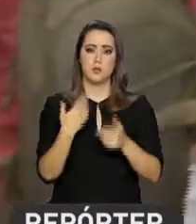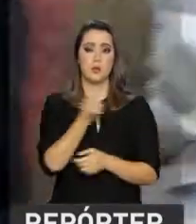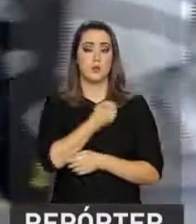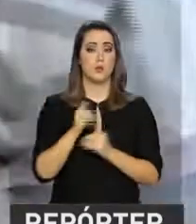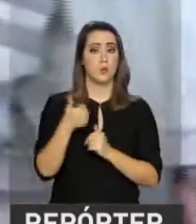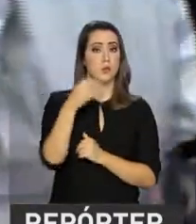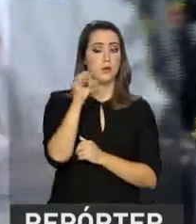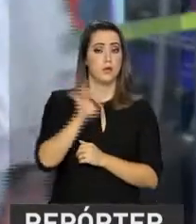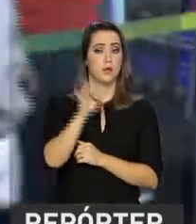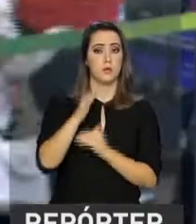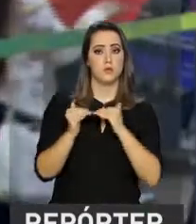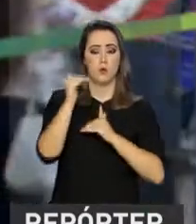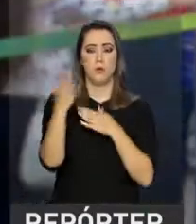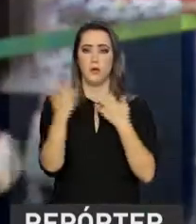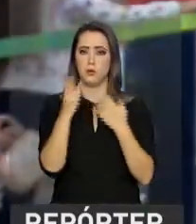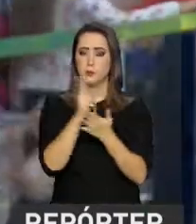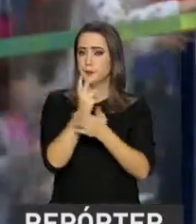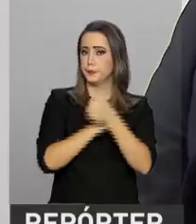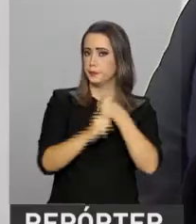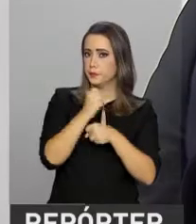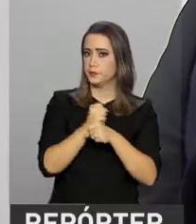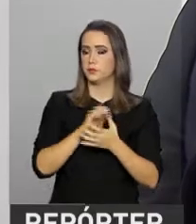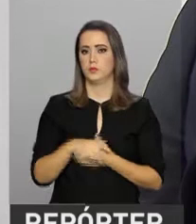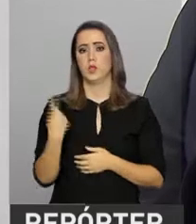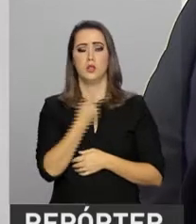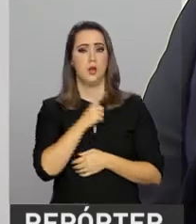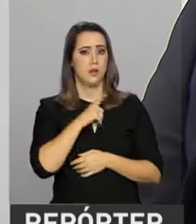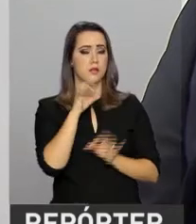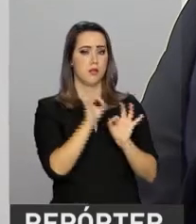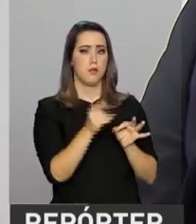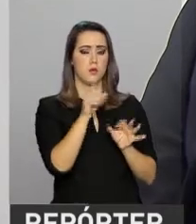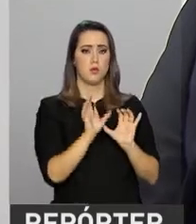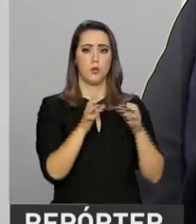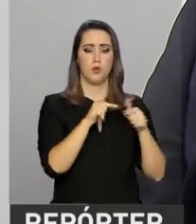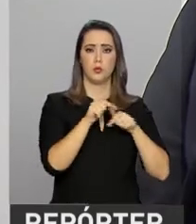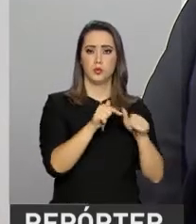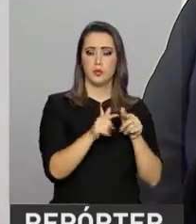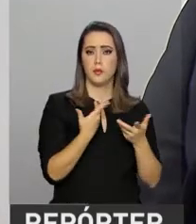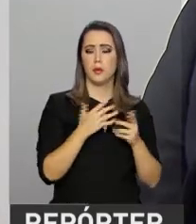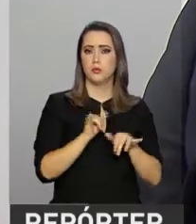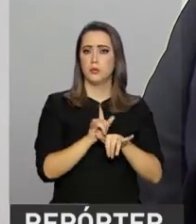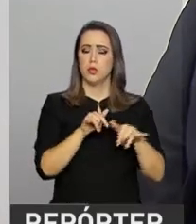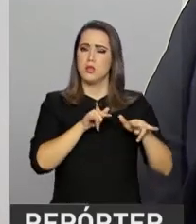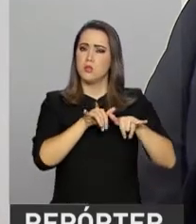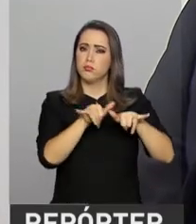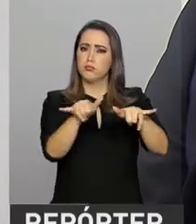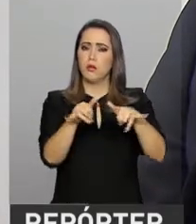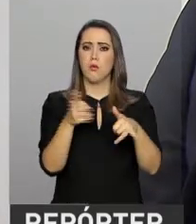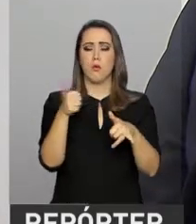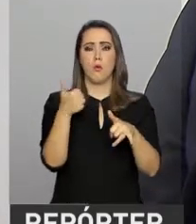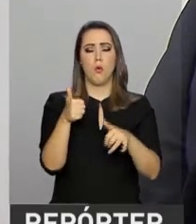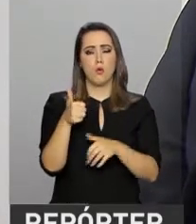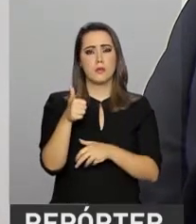10 por cento maior do que no mesmo período do ano passado temos aí o exército de operadores de aeroportos da ordem de 11